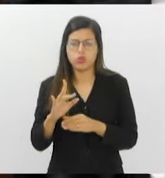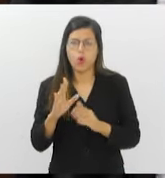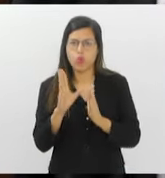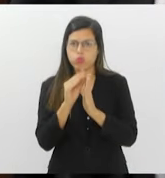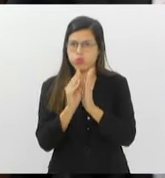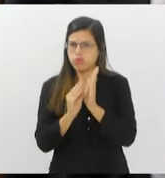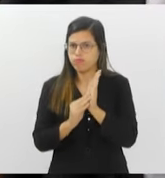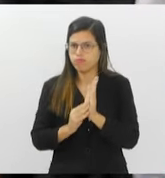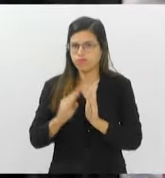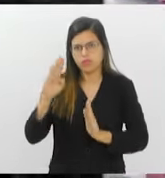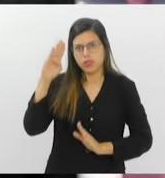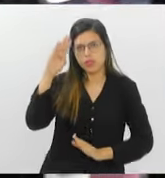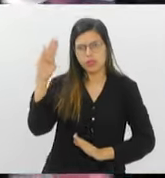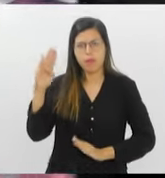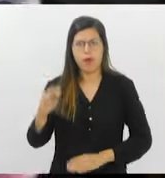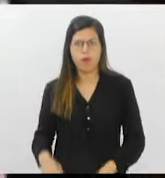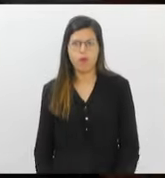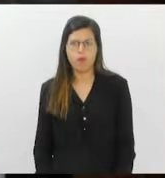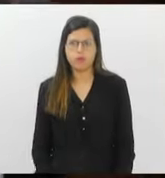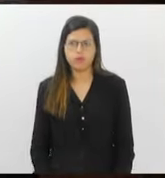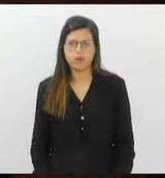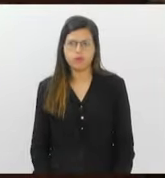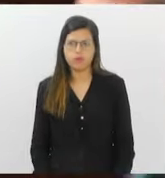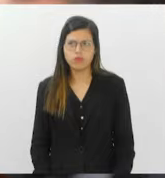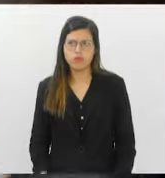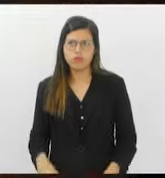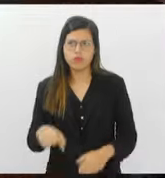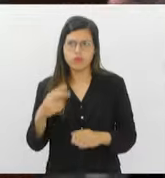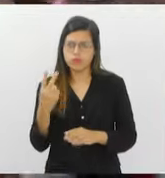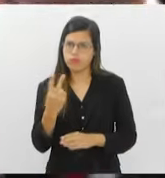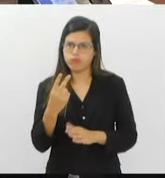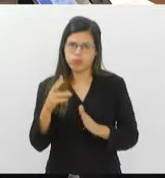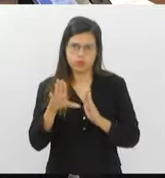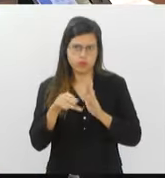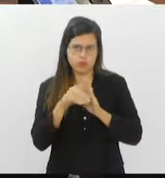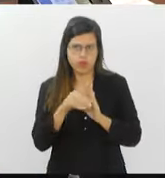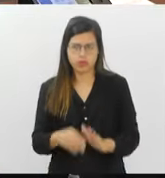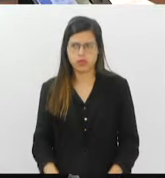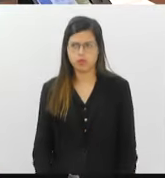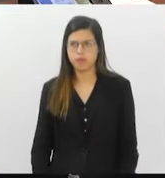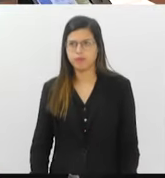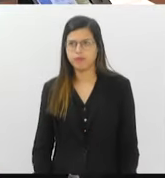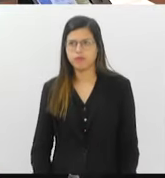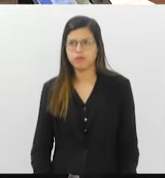matéria com somatório dessas duas emendas. Presidente.